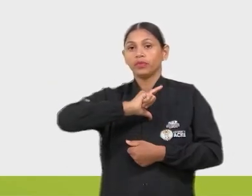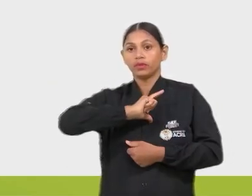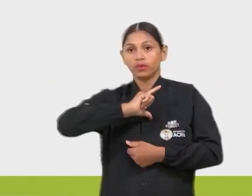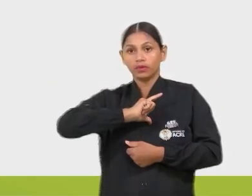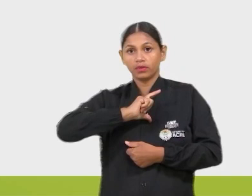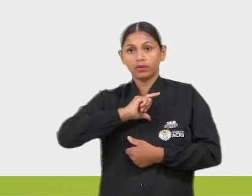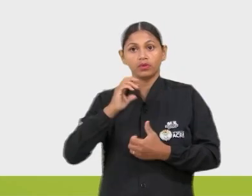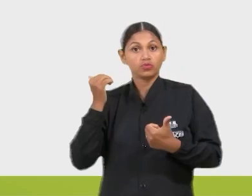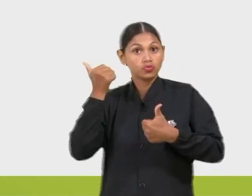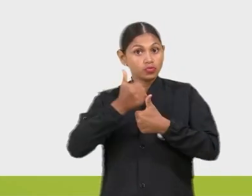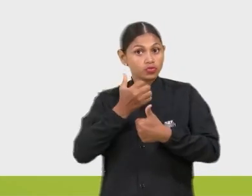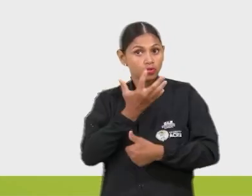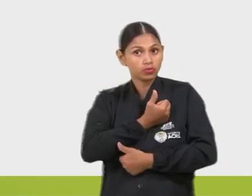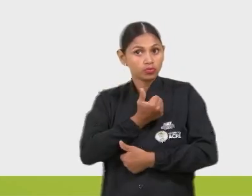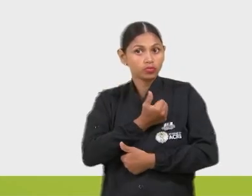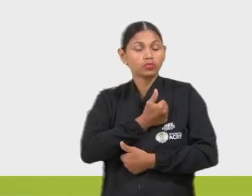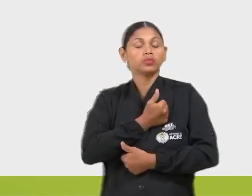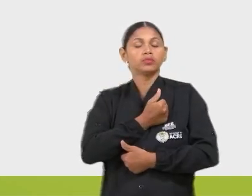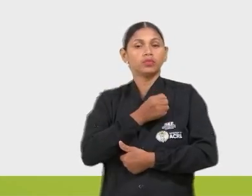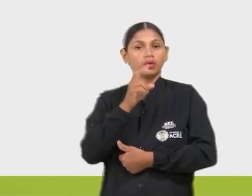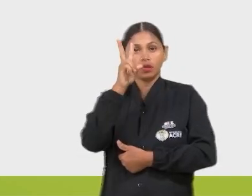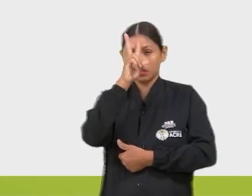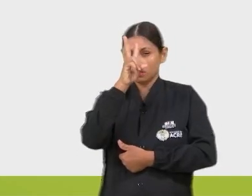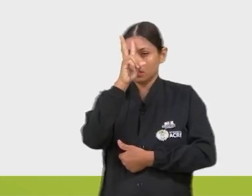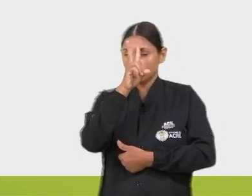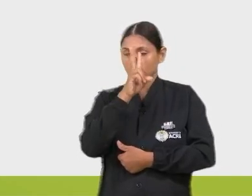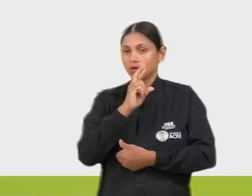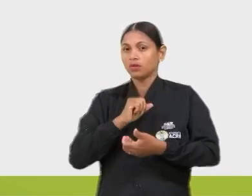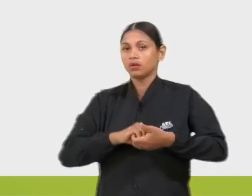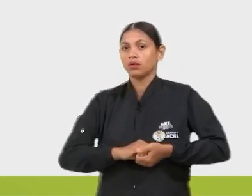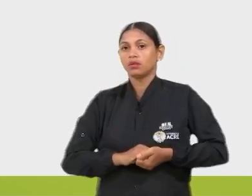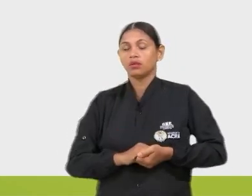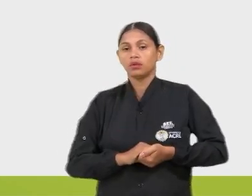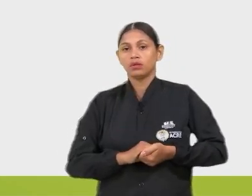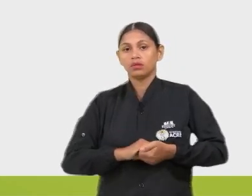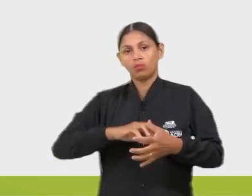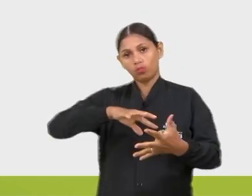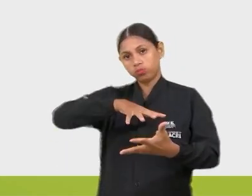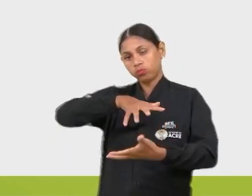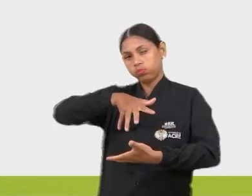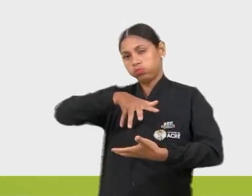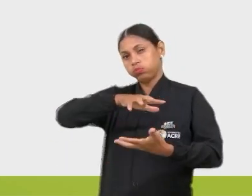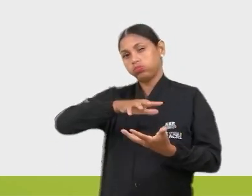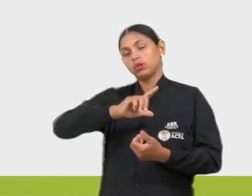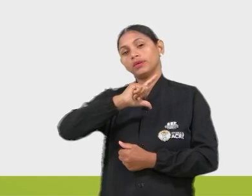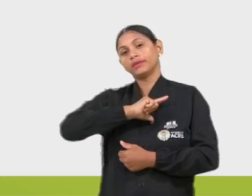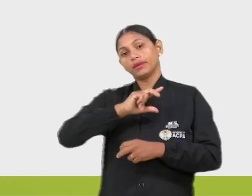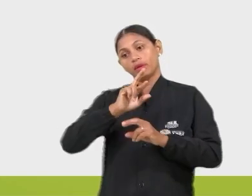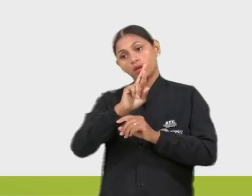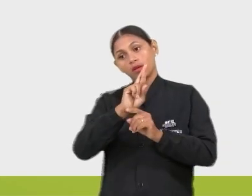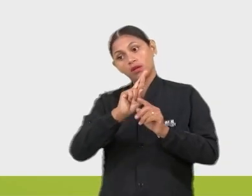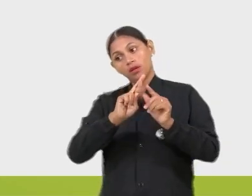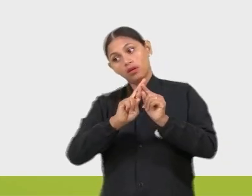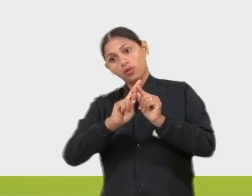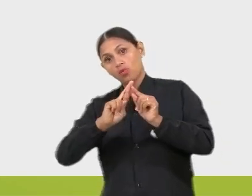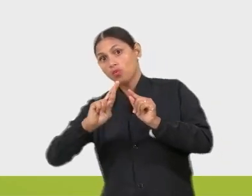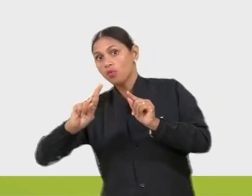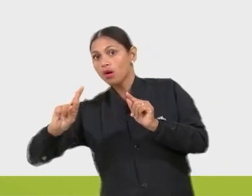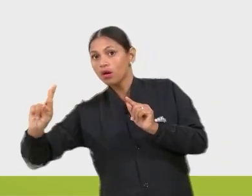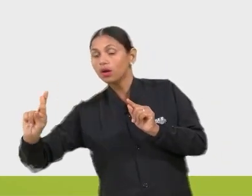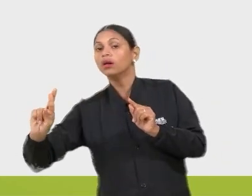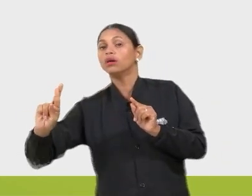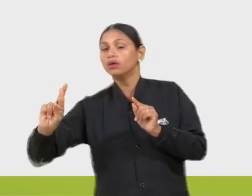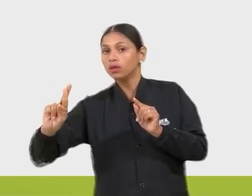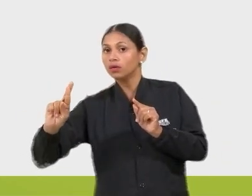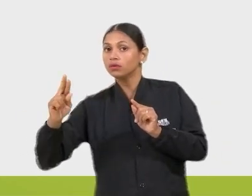ó, 4, a gente vai lembrar um pouquinho que a esfera tem uma dimensão lá de raio, né? Ele deu um diâmetro lá de 1,